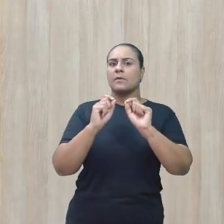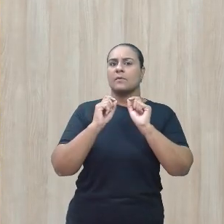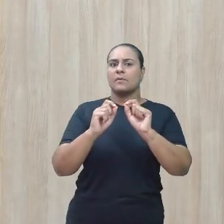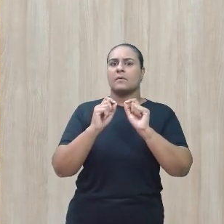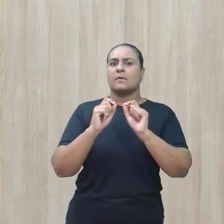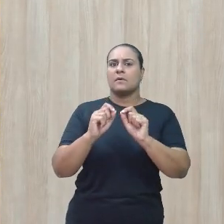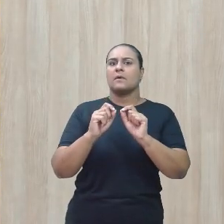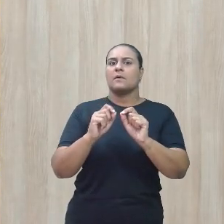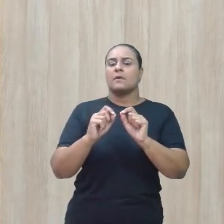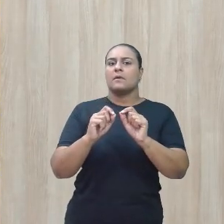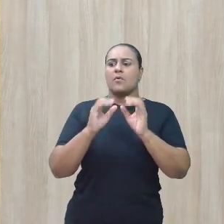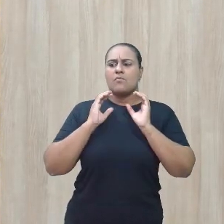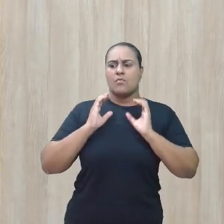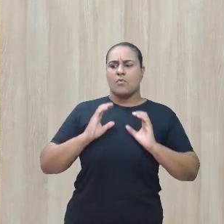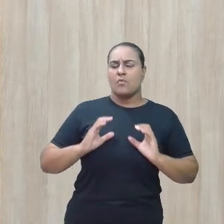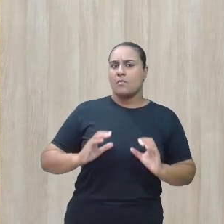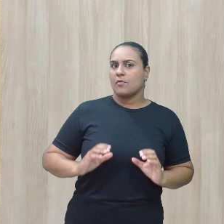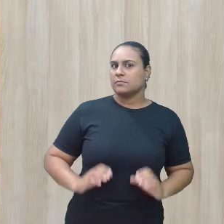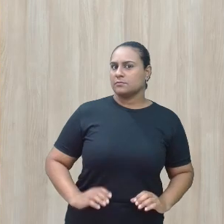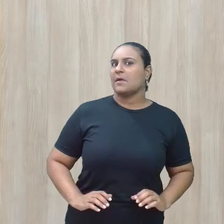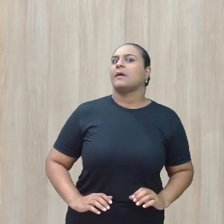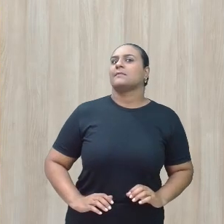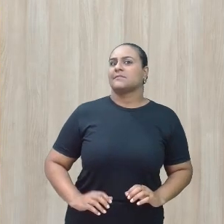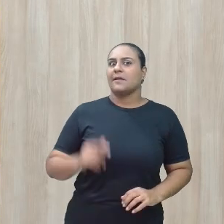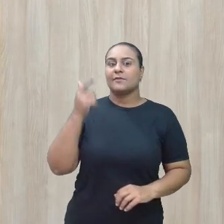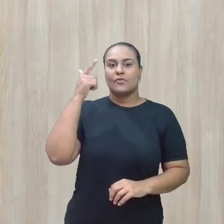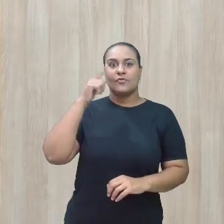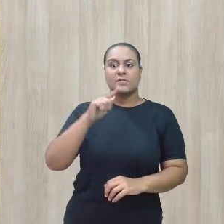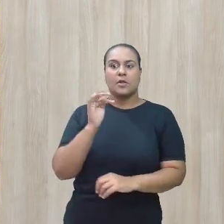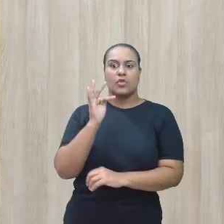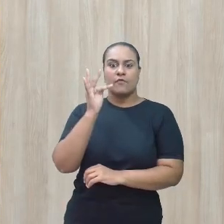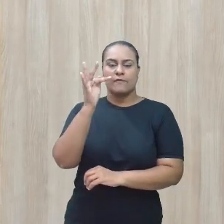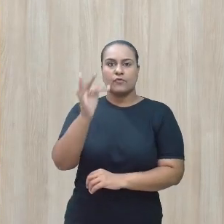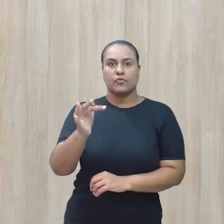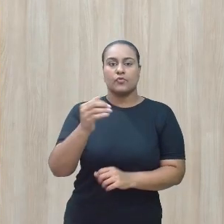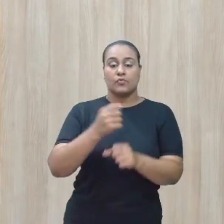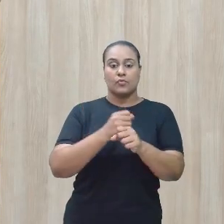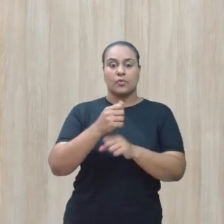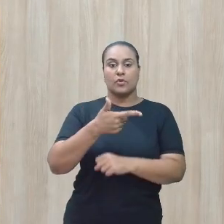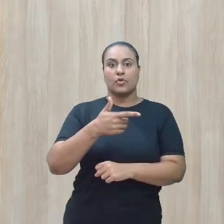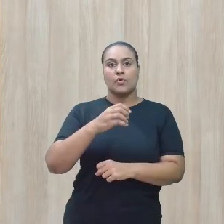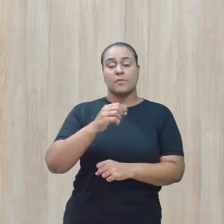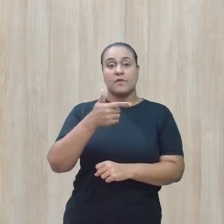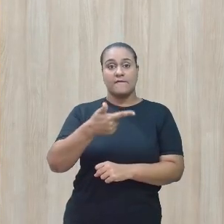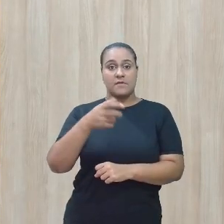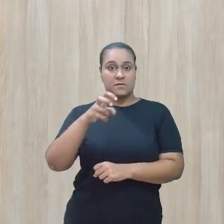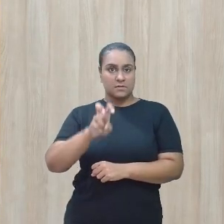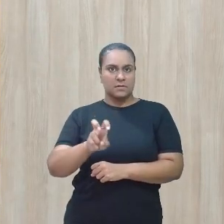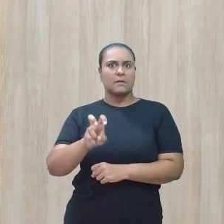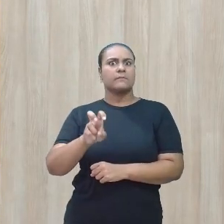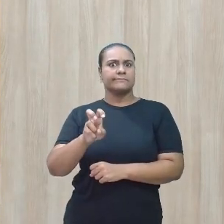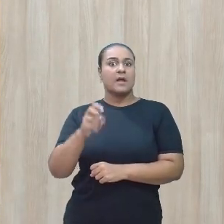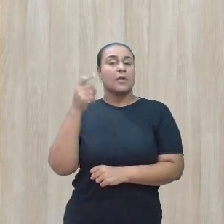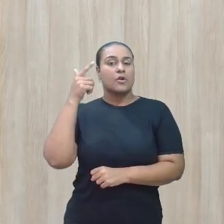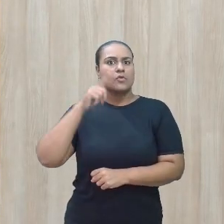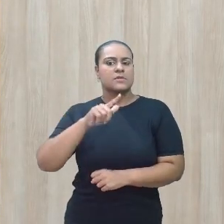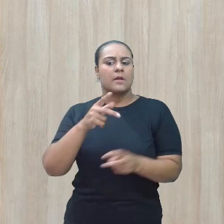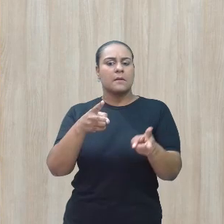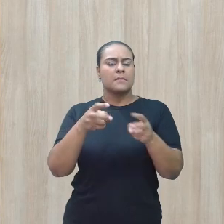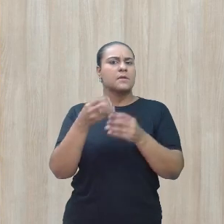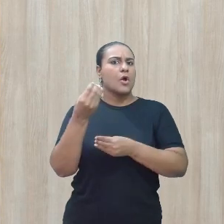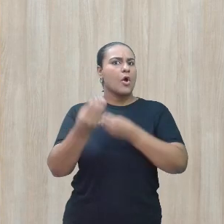um determinado comportamento que dá para medir em 2025. Como a gente viu, a projeção aqui foi feita de acordo com